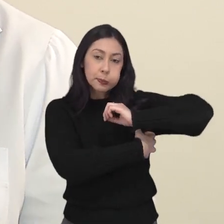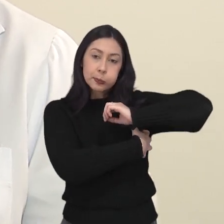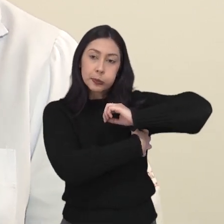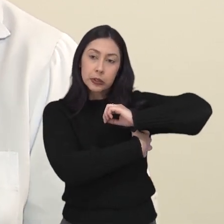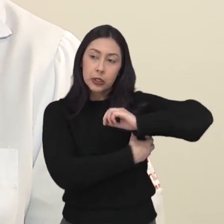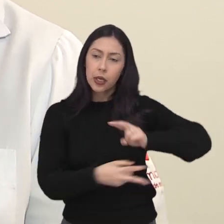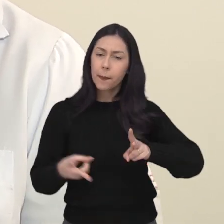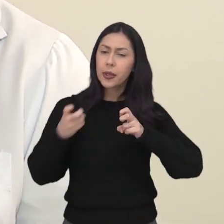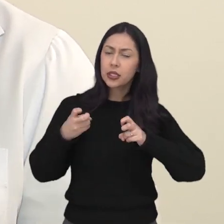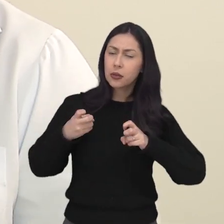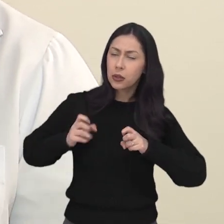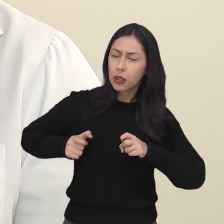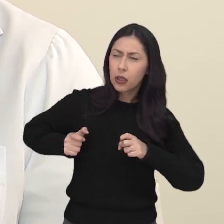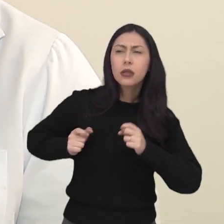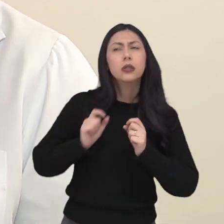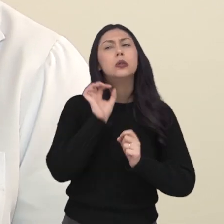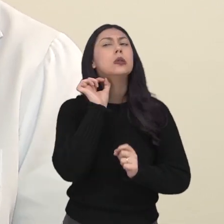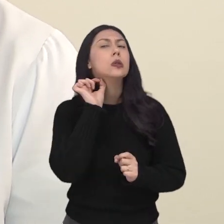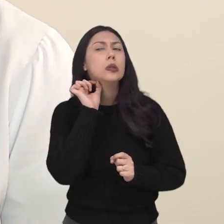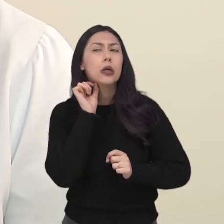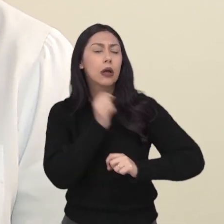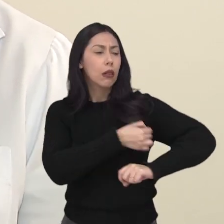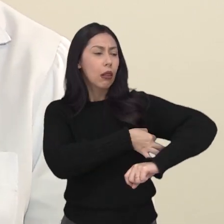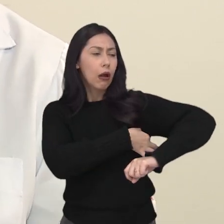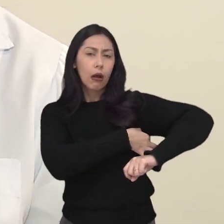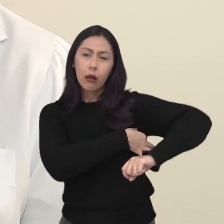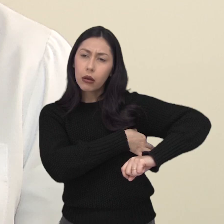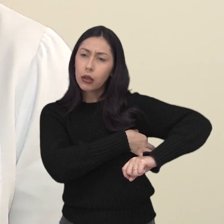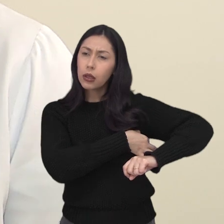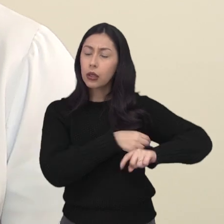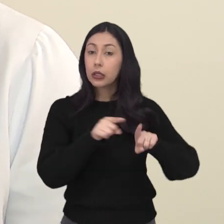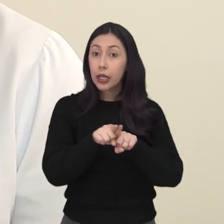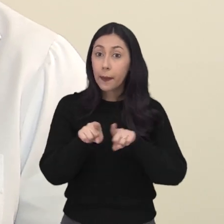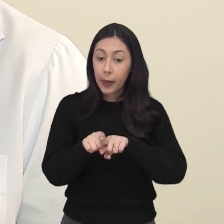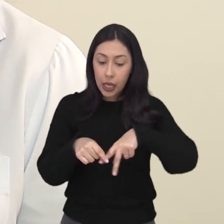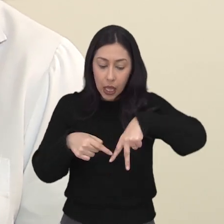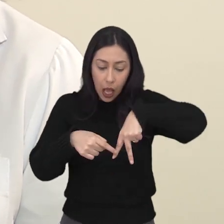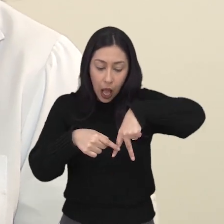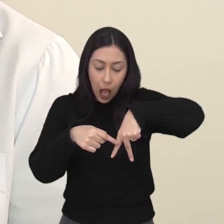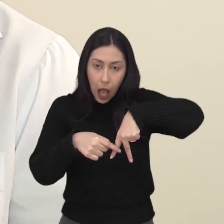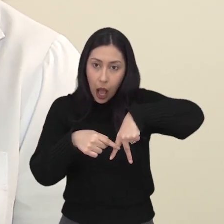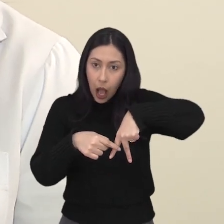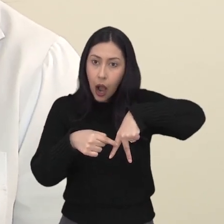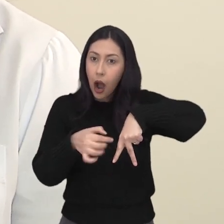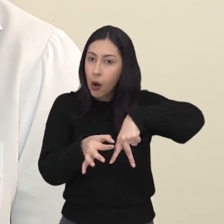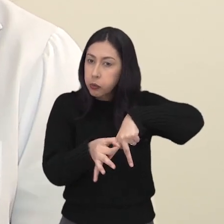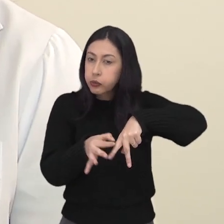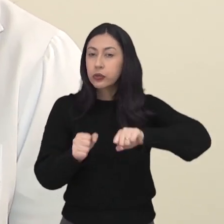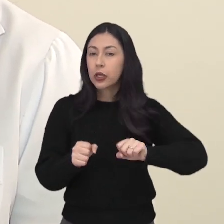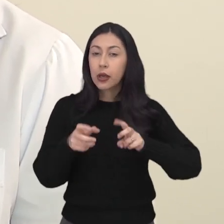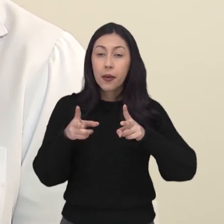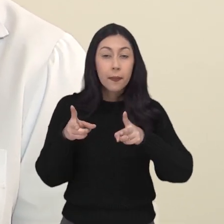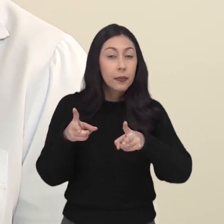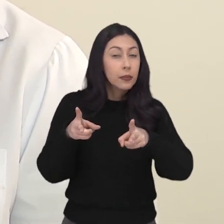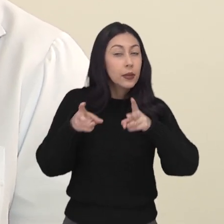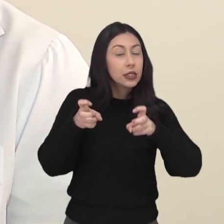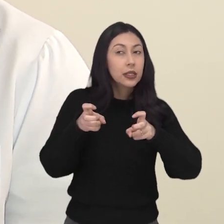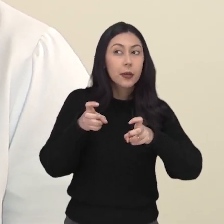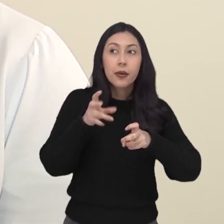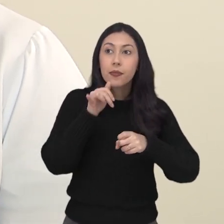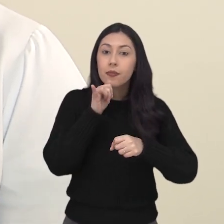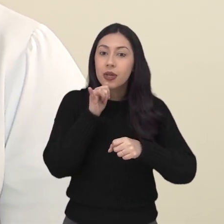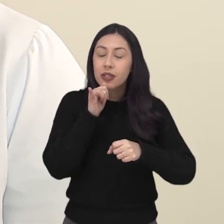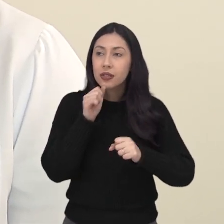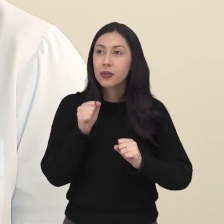tá? É você perceber que está tendo um carocinho no pescoço, na axila, na região inguinal, na virilha. A gente percebe